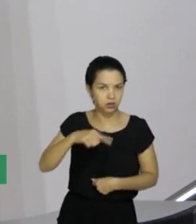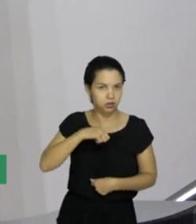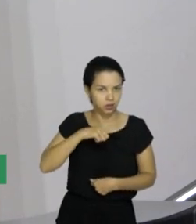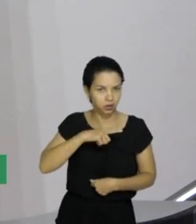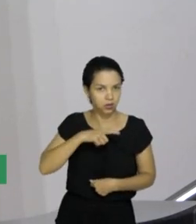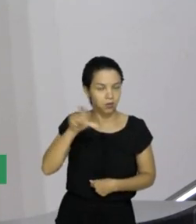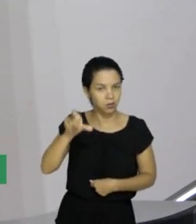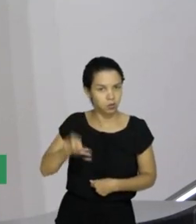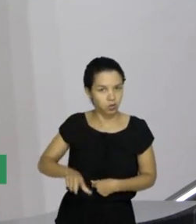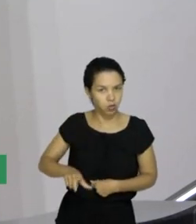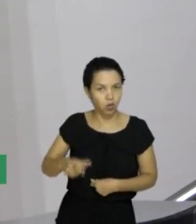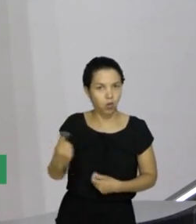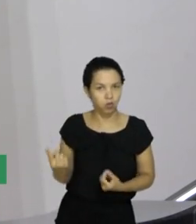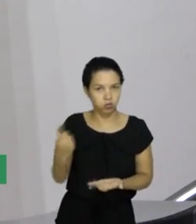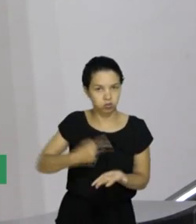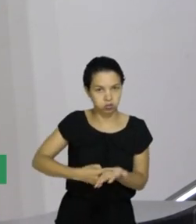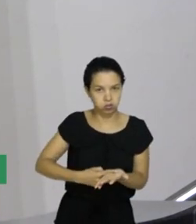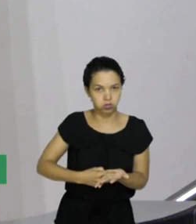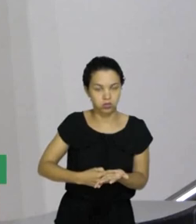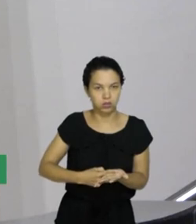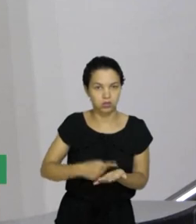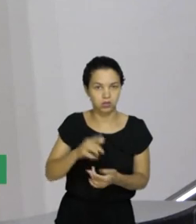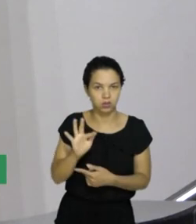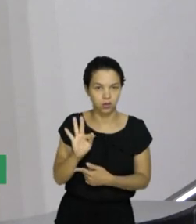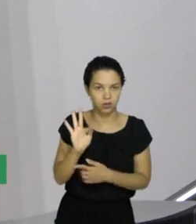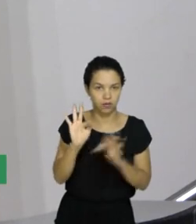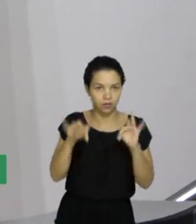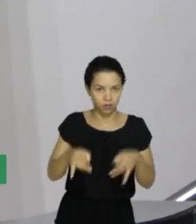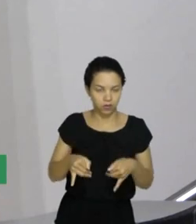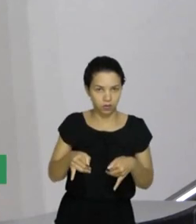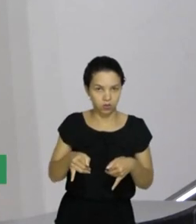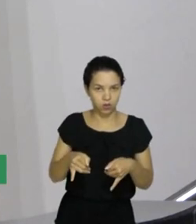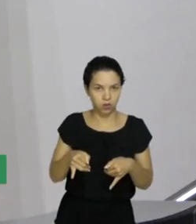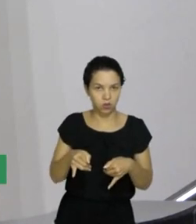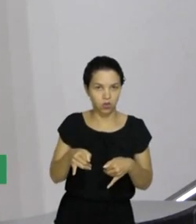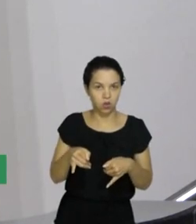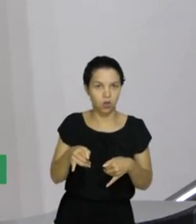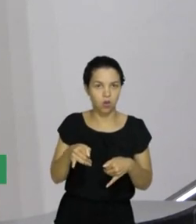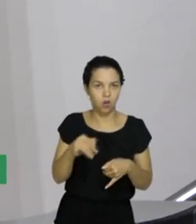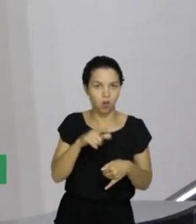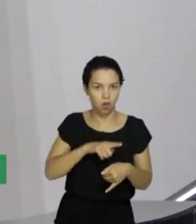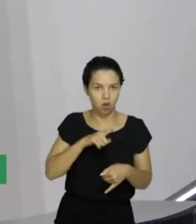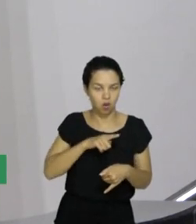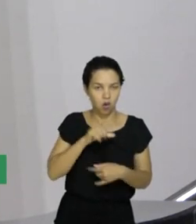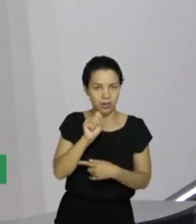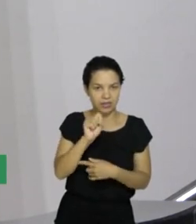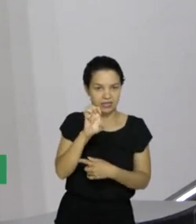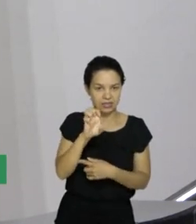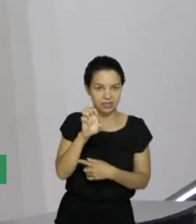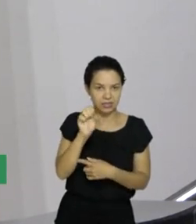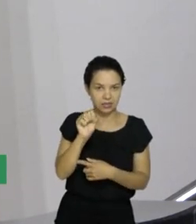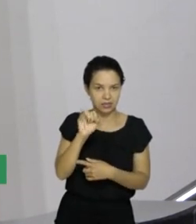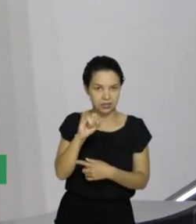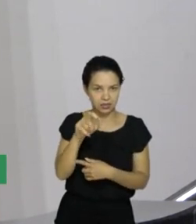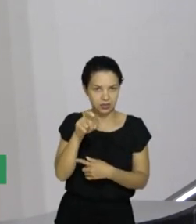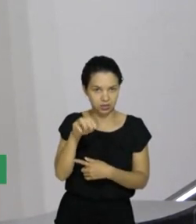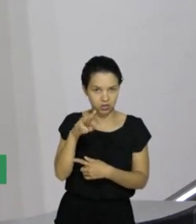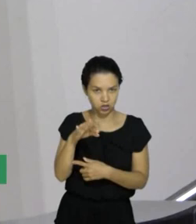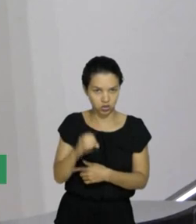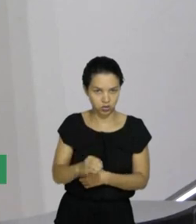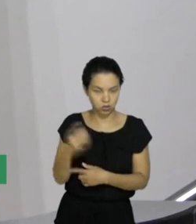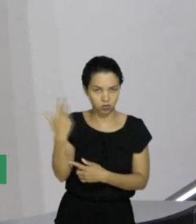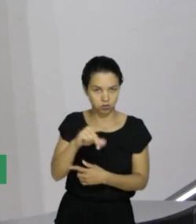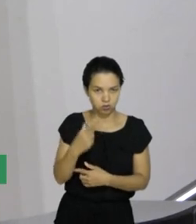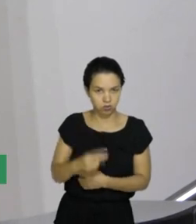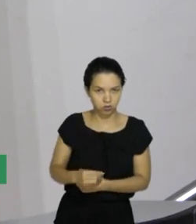pessoa comprometida com o fim do sexismo que tanto nos machuca e nos mata viva o